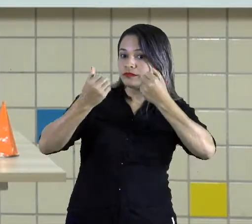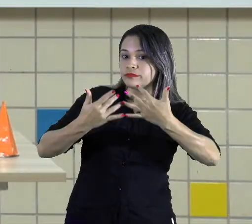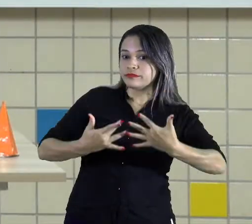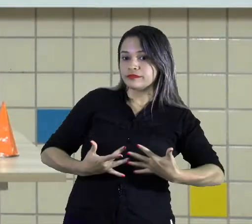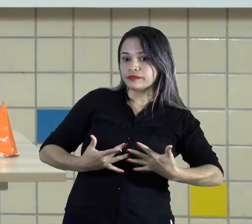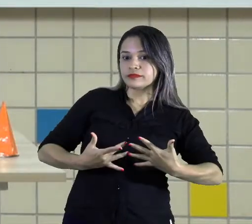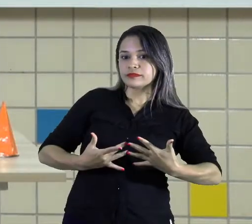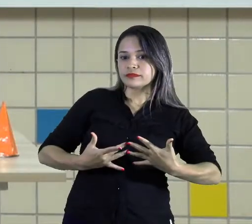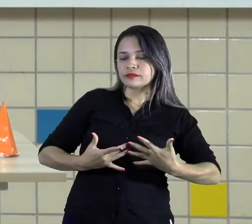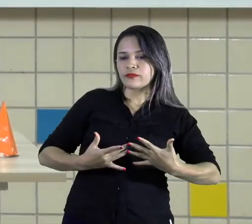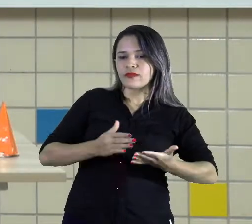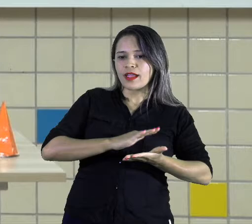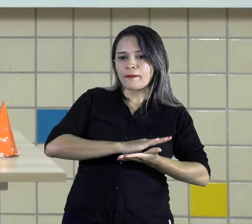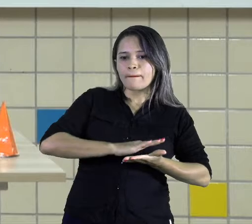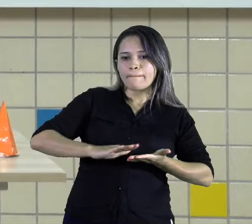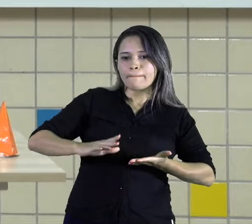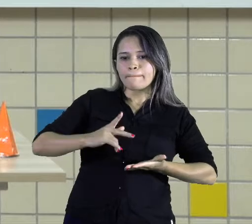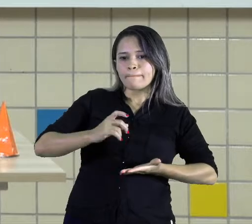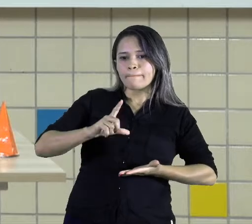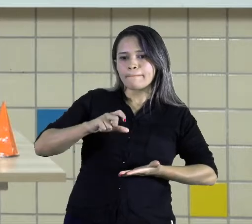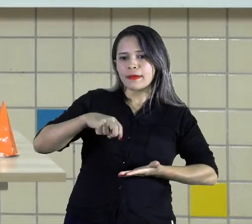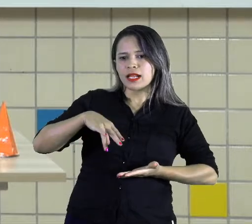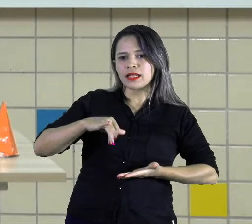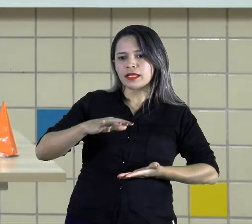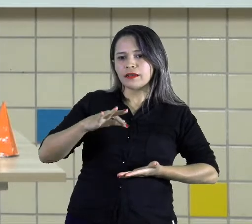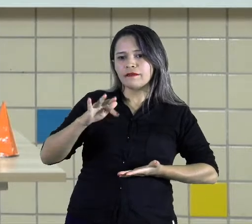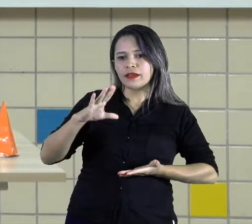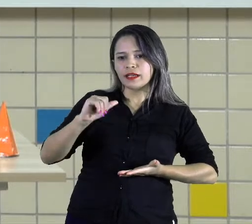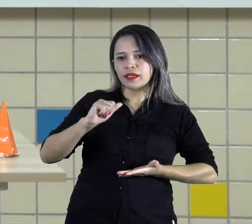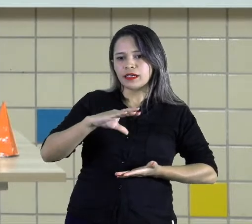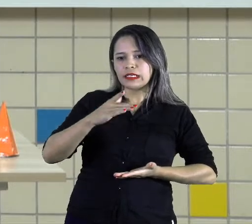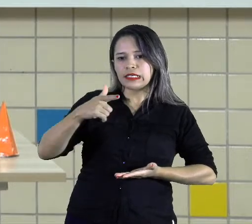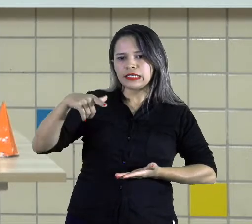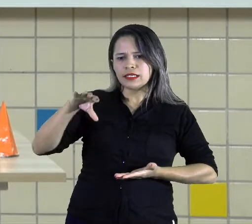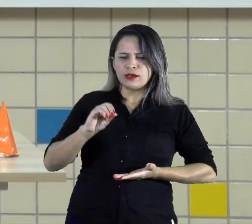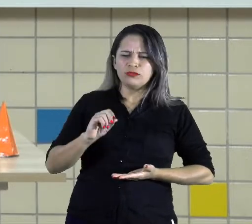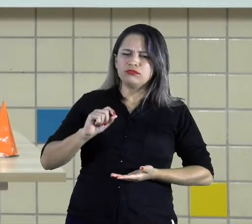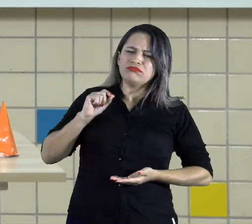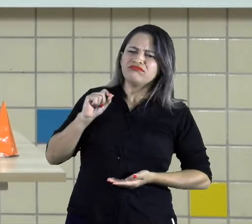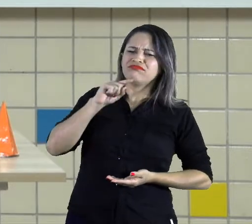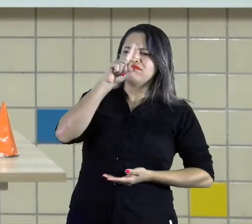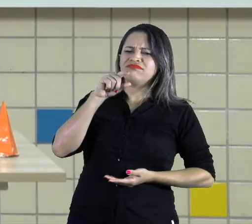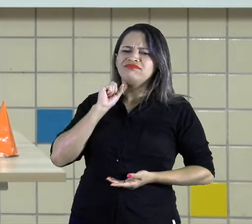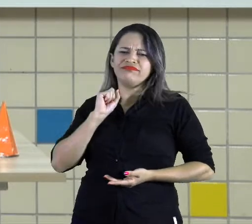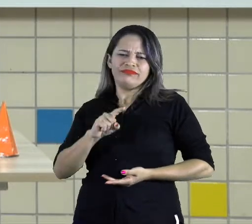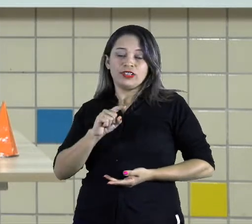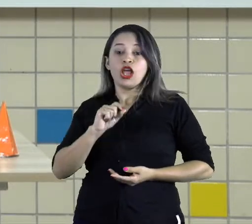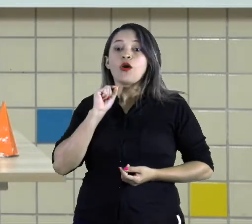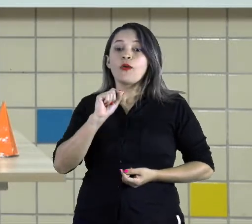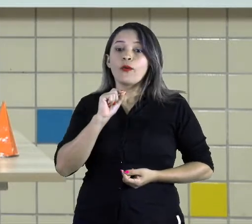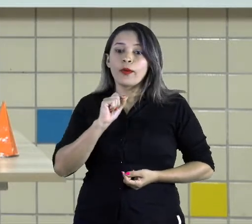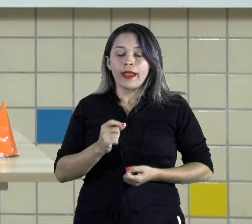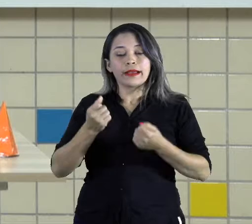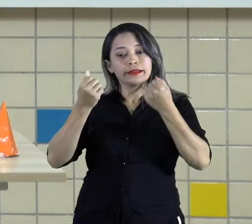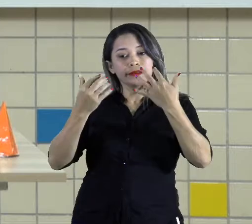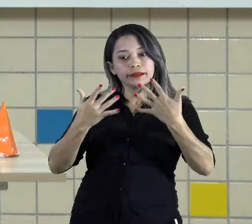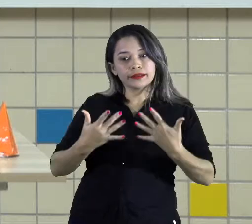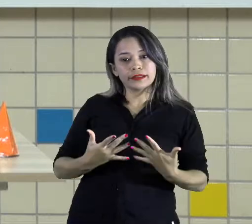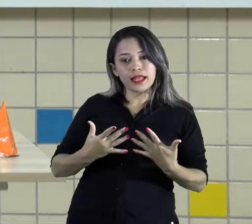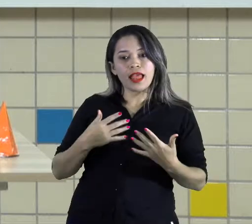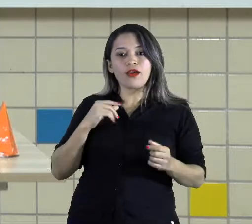sobre planificação. Mas o que é planificação, professora? Planificação nada mais é do que quando a